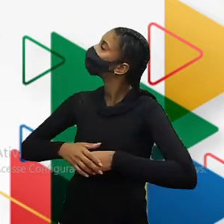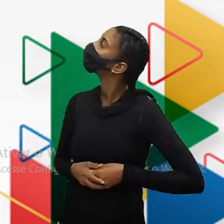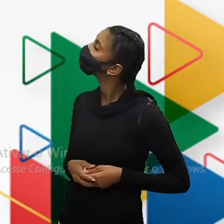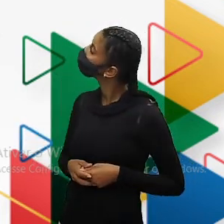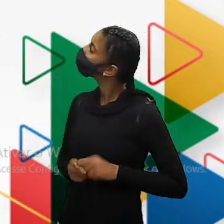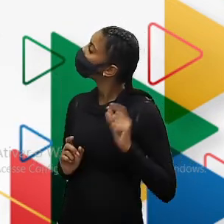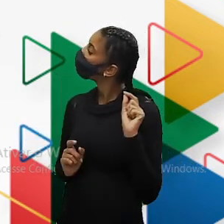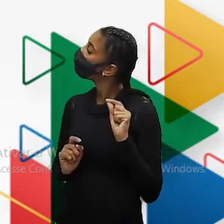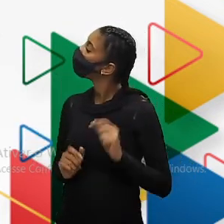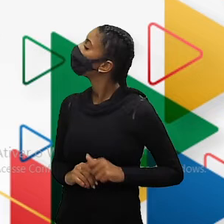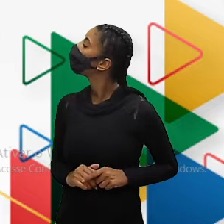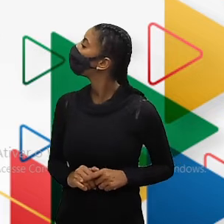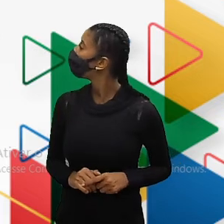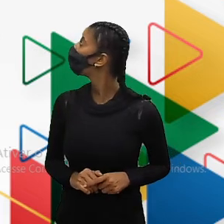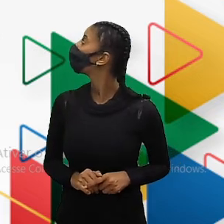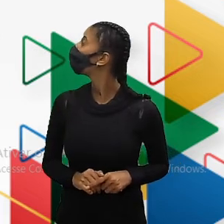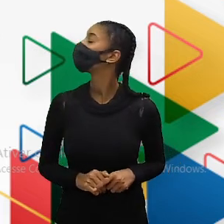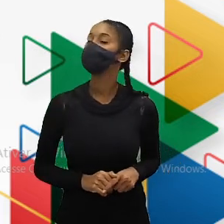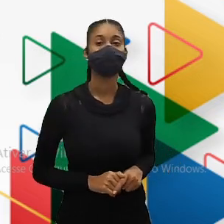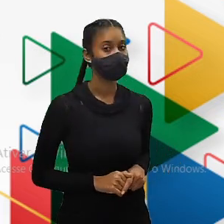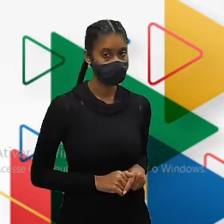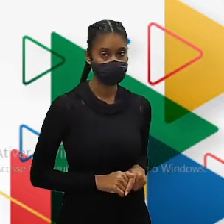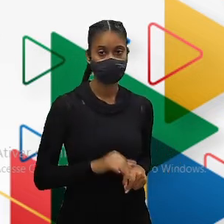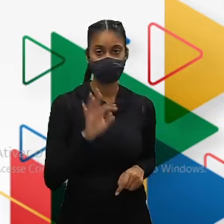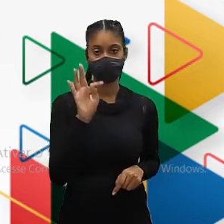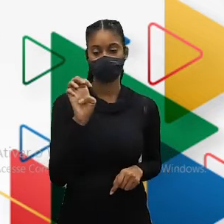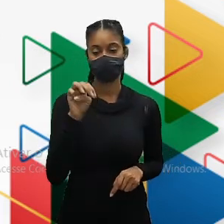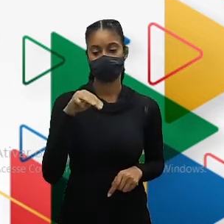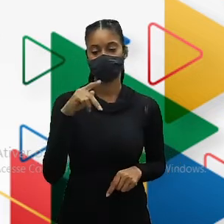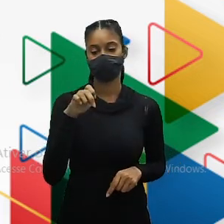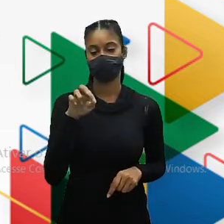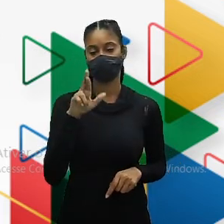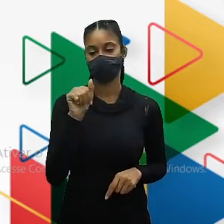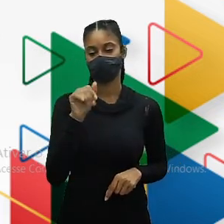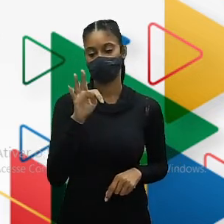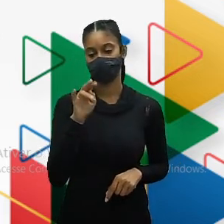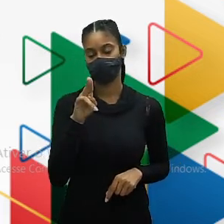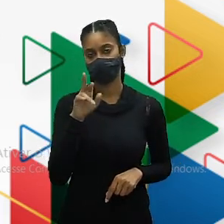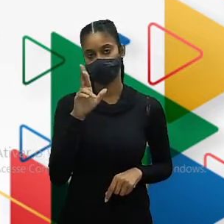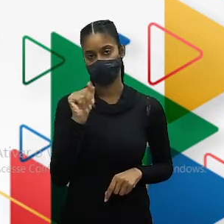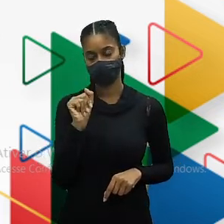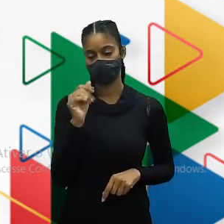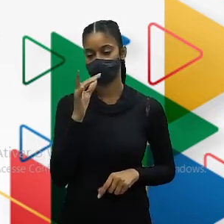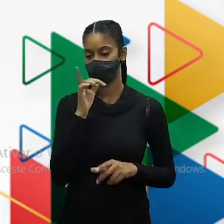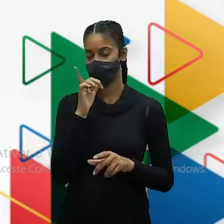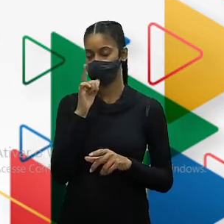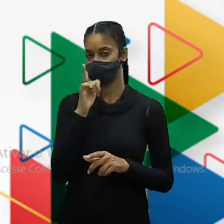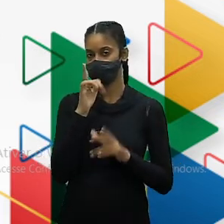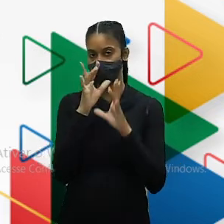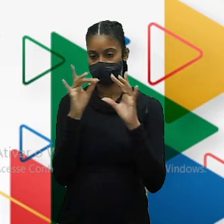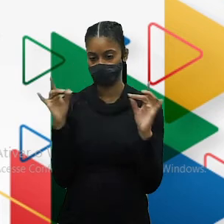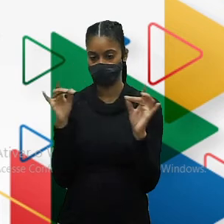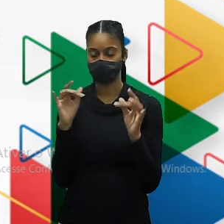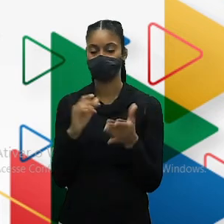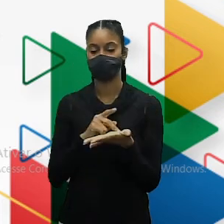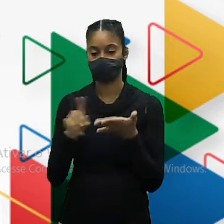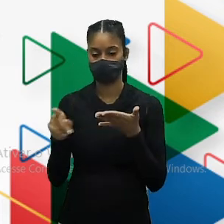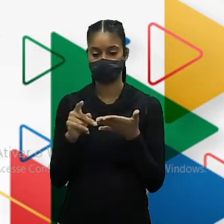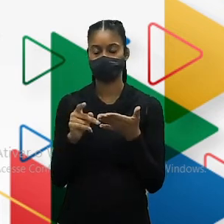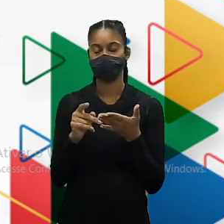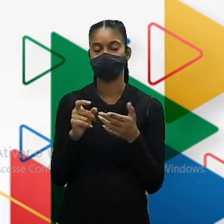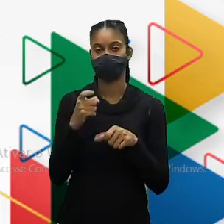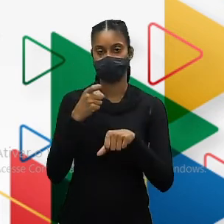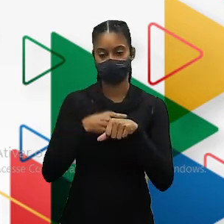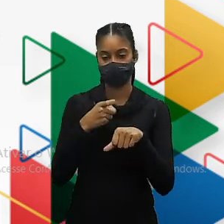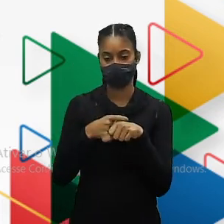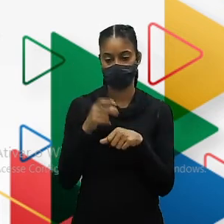aqui é a temperatura do líquido puro congelando. Quando eu adiciono já uma certa quantidade de